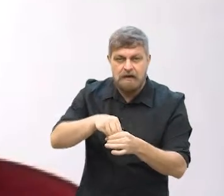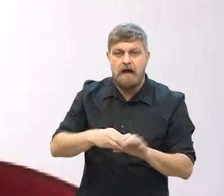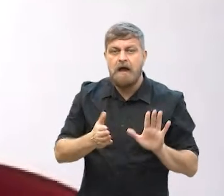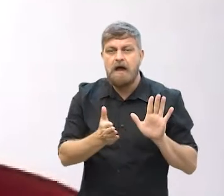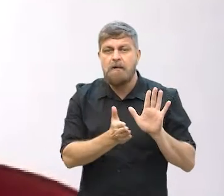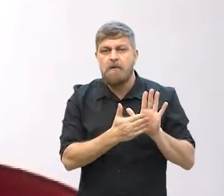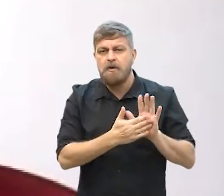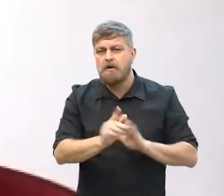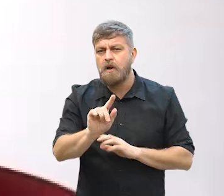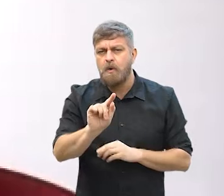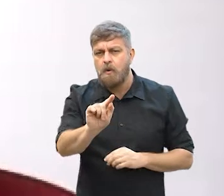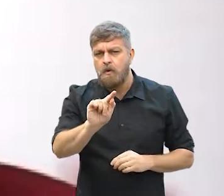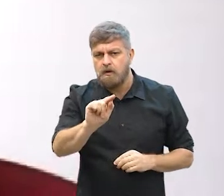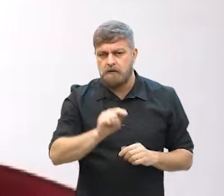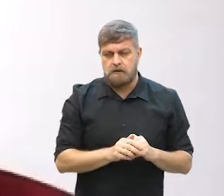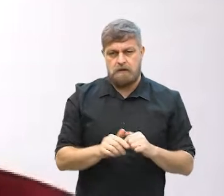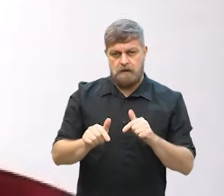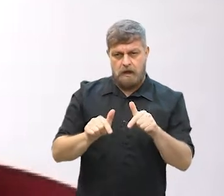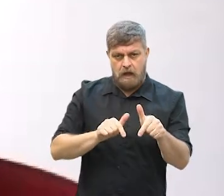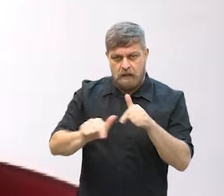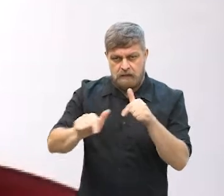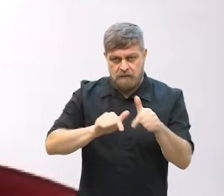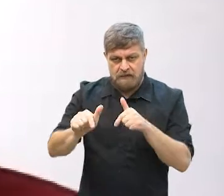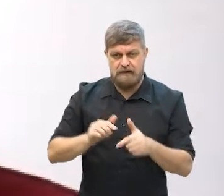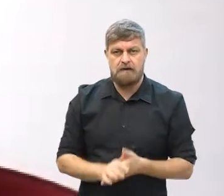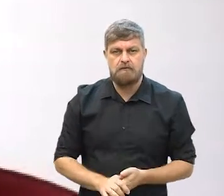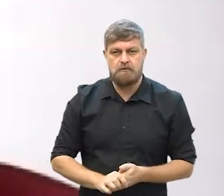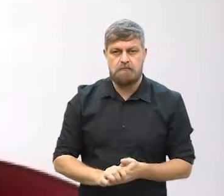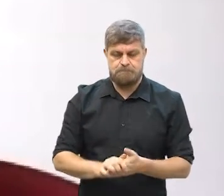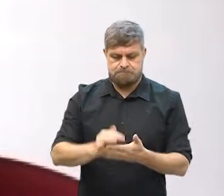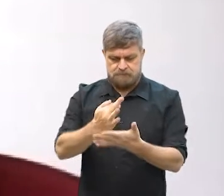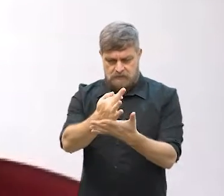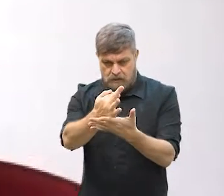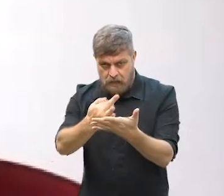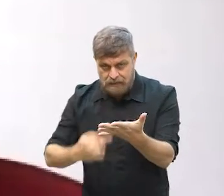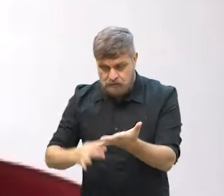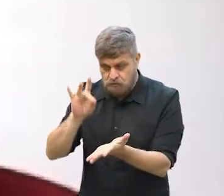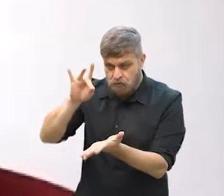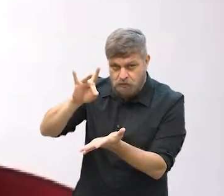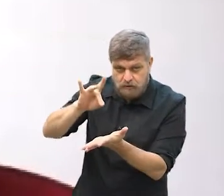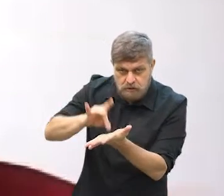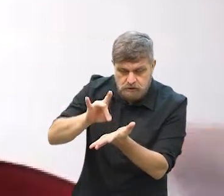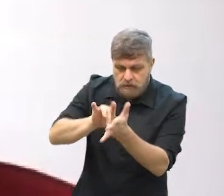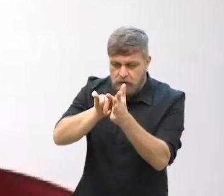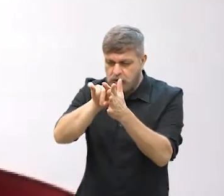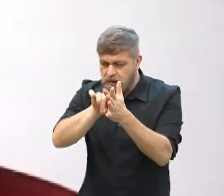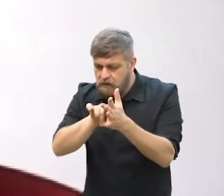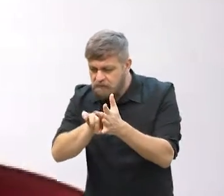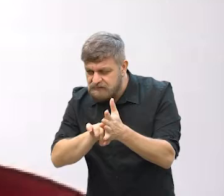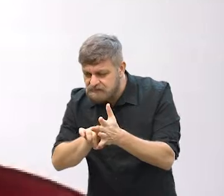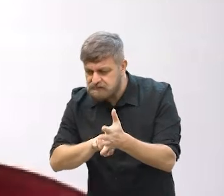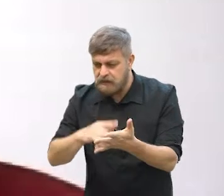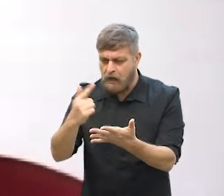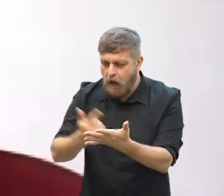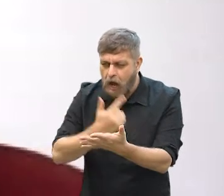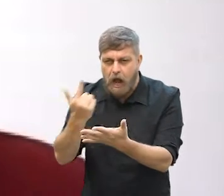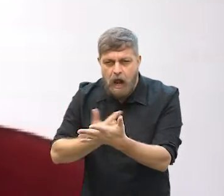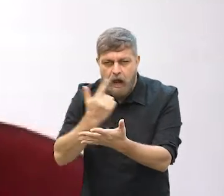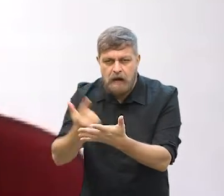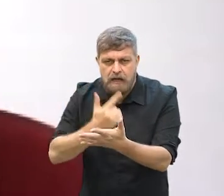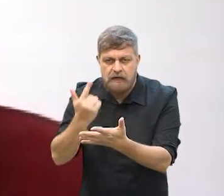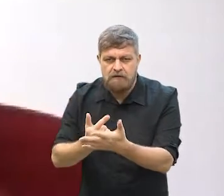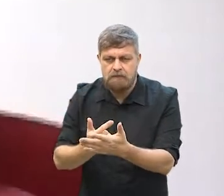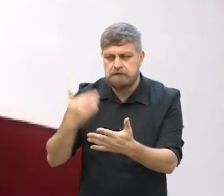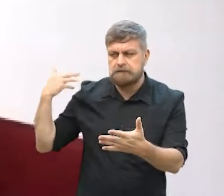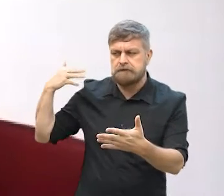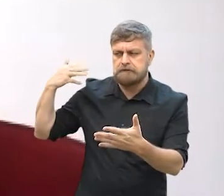o propósito é justamente trabalhar com originais, né, visando aí a edição de textos, a editoração de livros, e